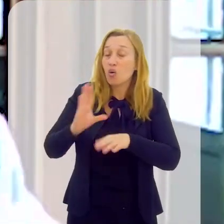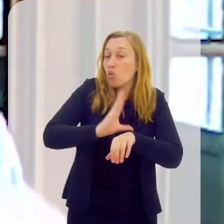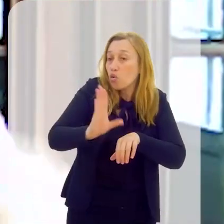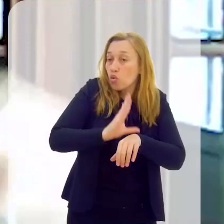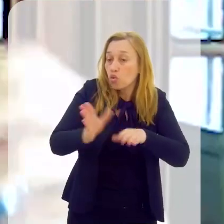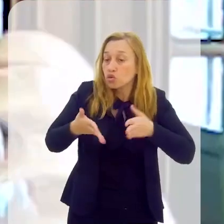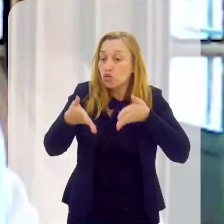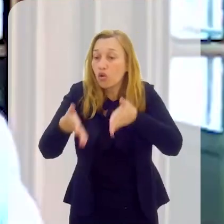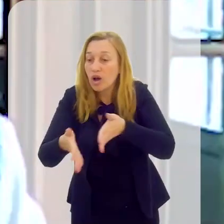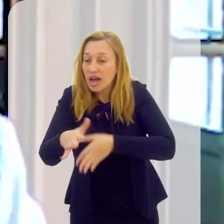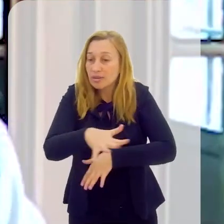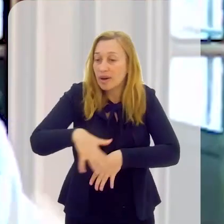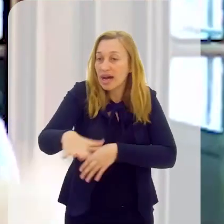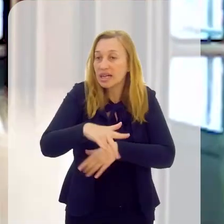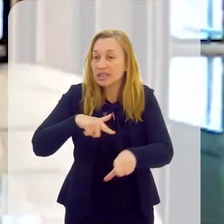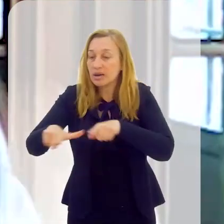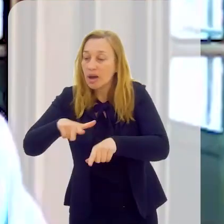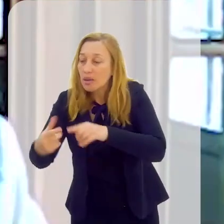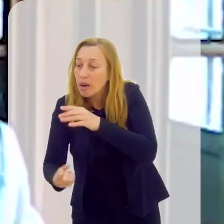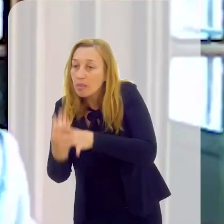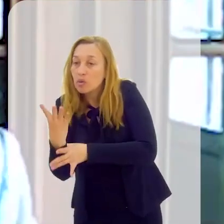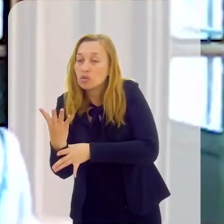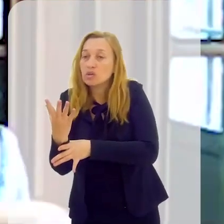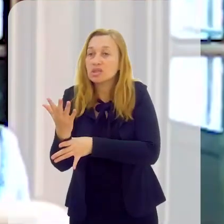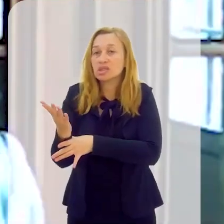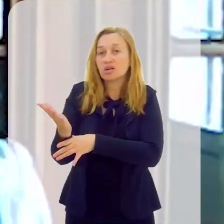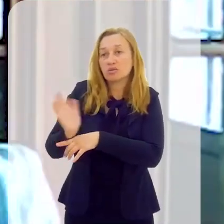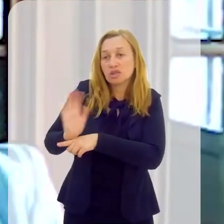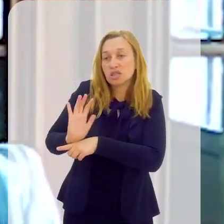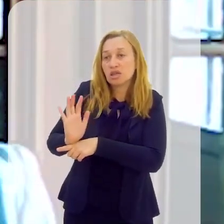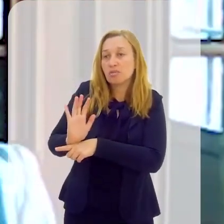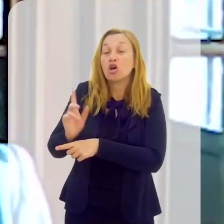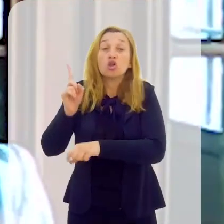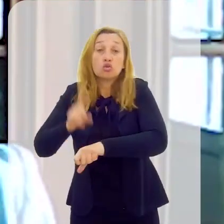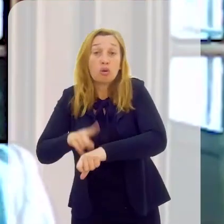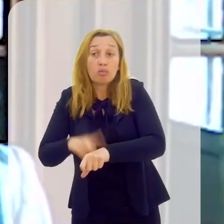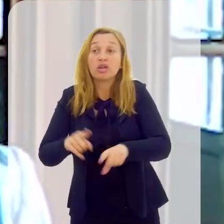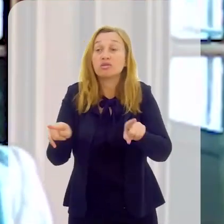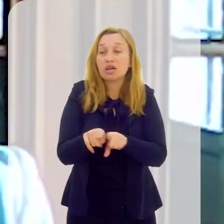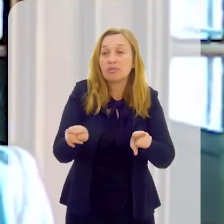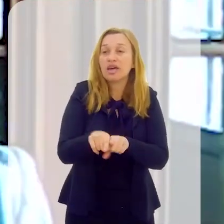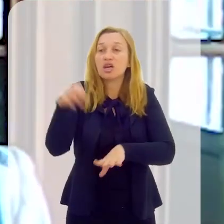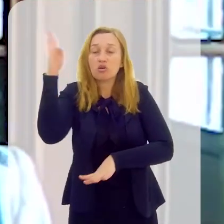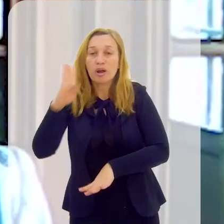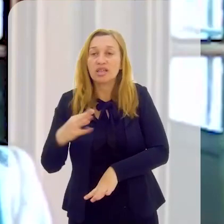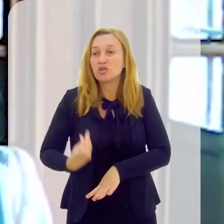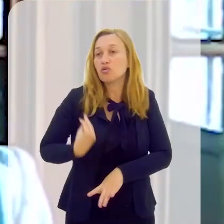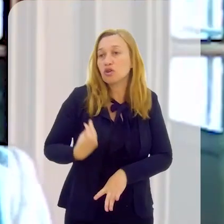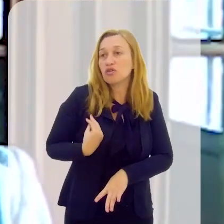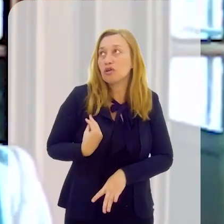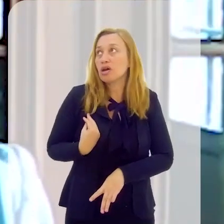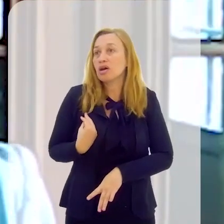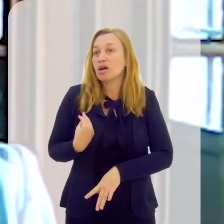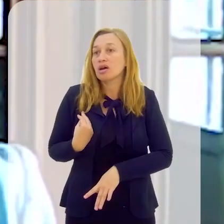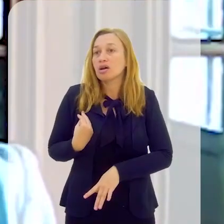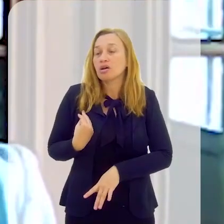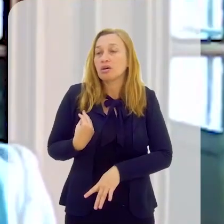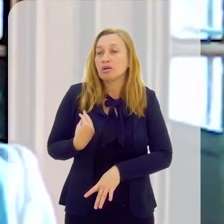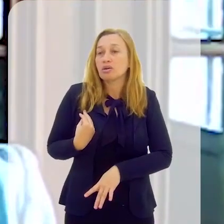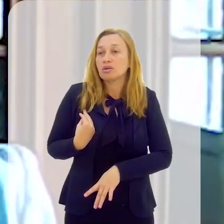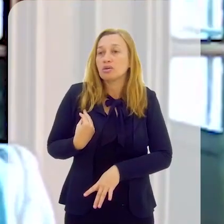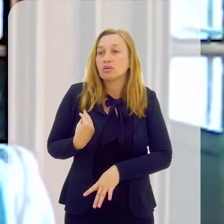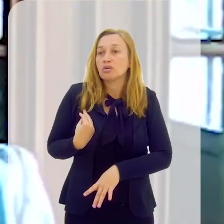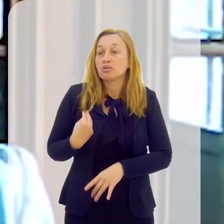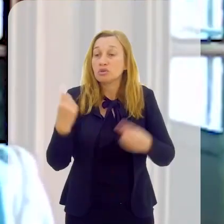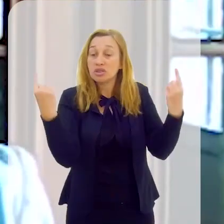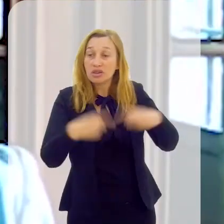voltado para o mercado, para a produção, no momento também que o Brasil vive